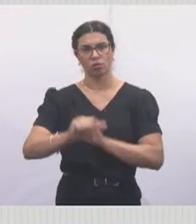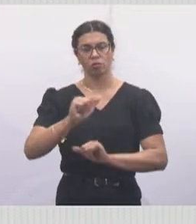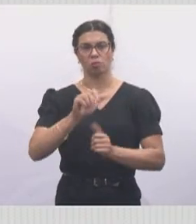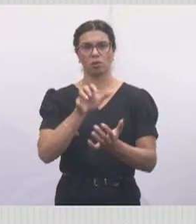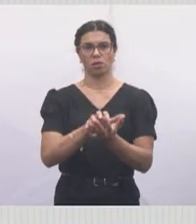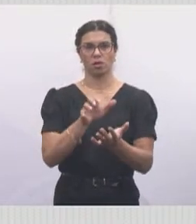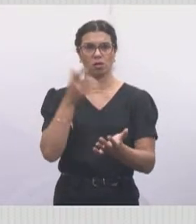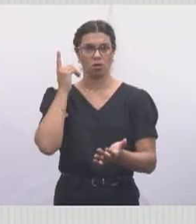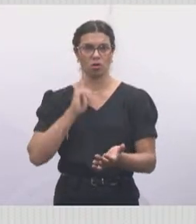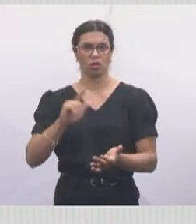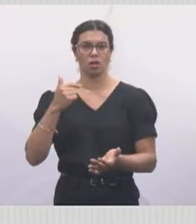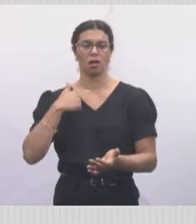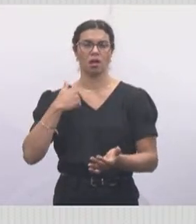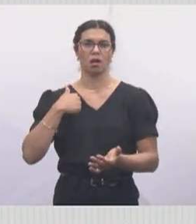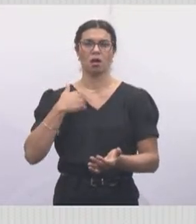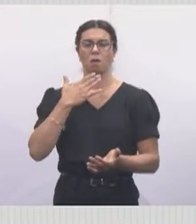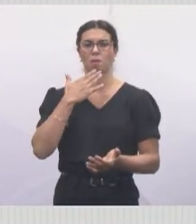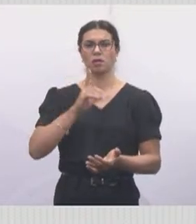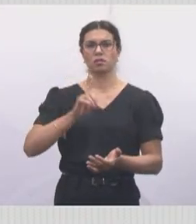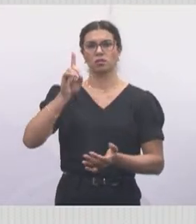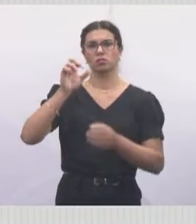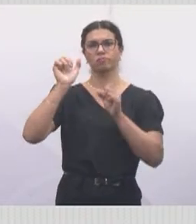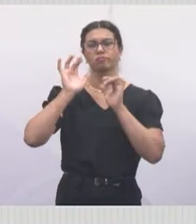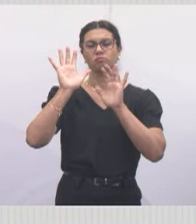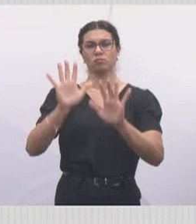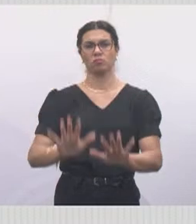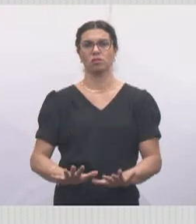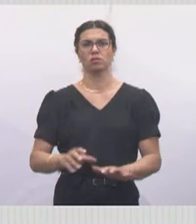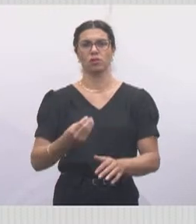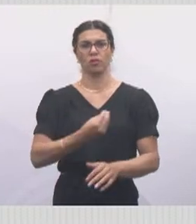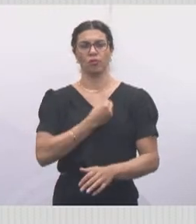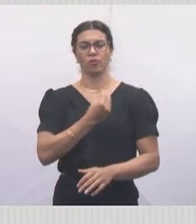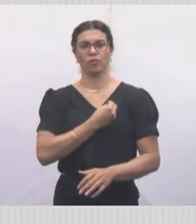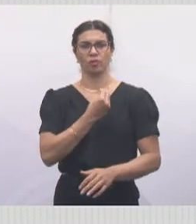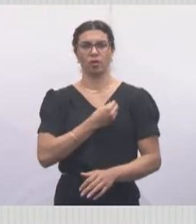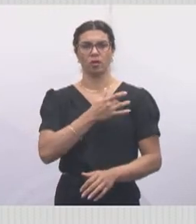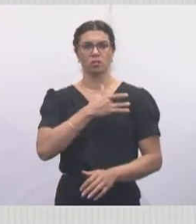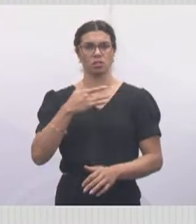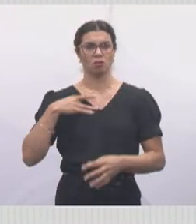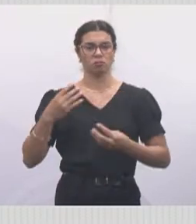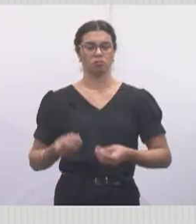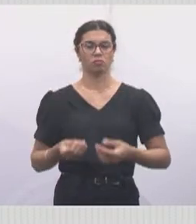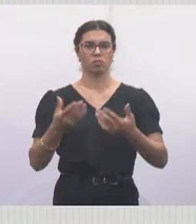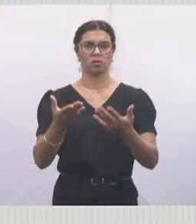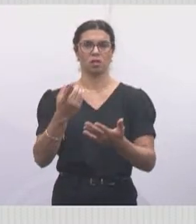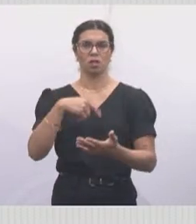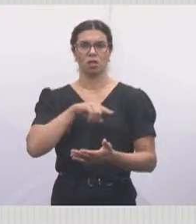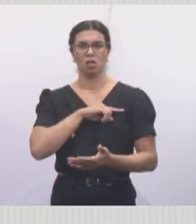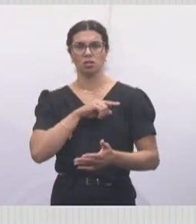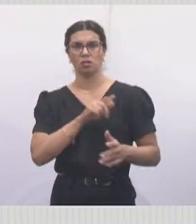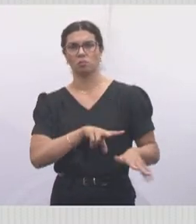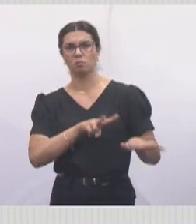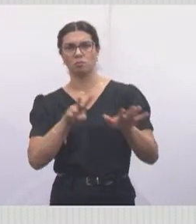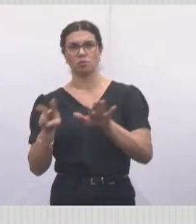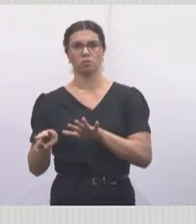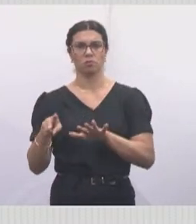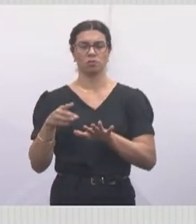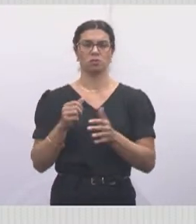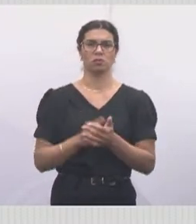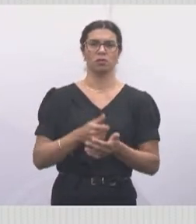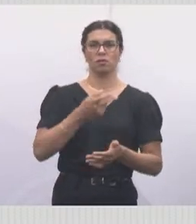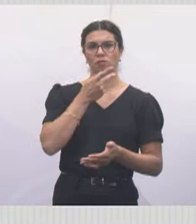Jacareí. Eu fico por aqui, peço a Deus que nos ilumine, que nos dê vida, que nos dê saúde e que a semana que vem estejamos